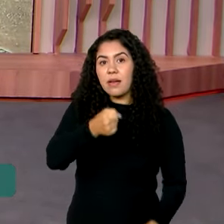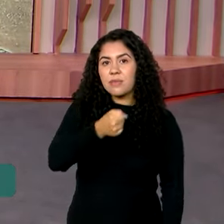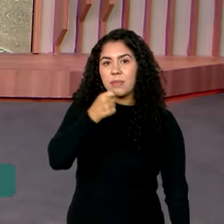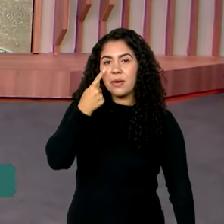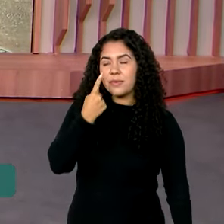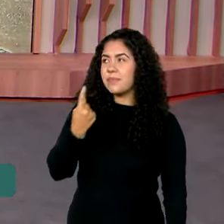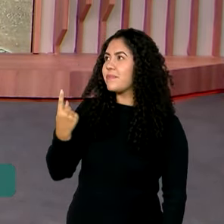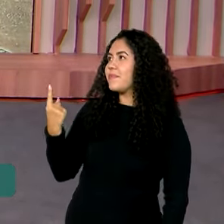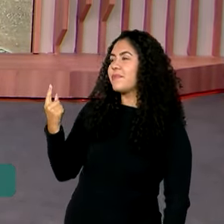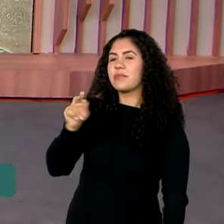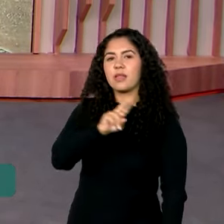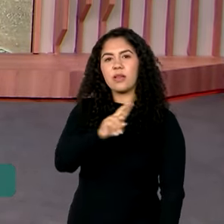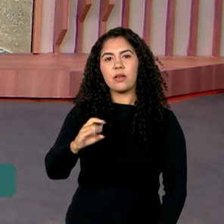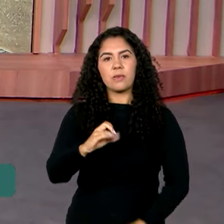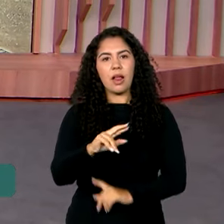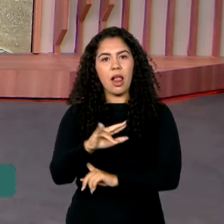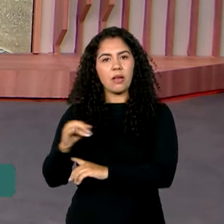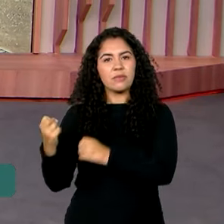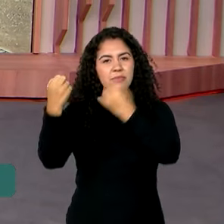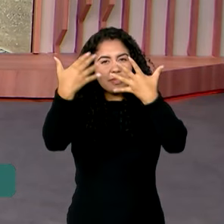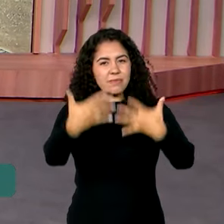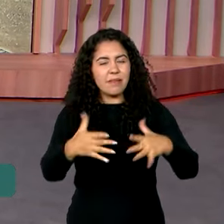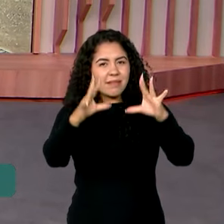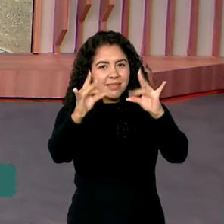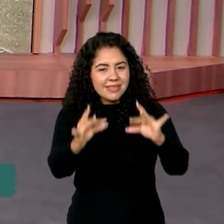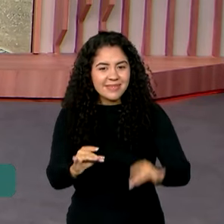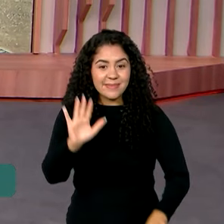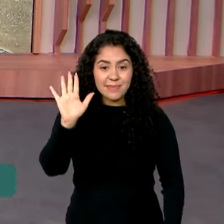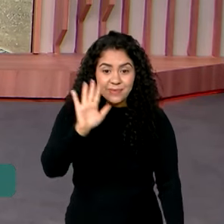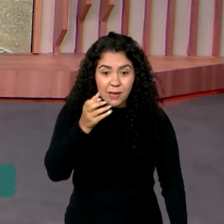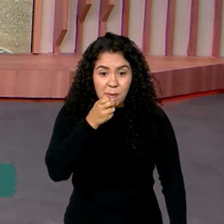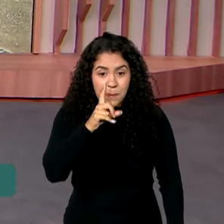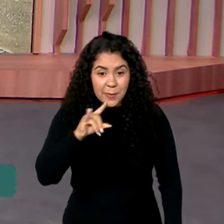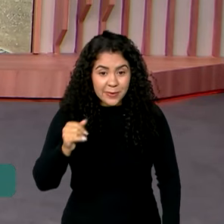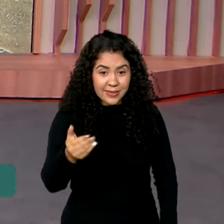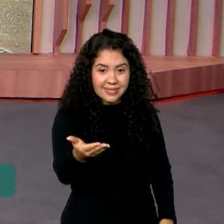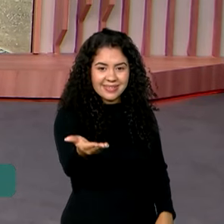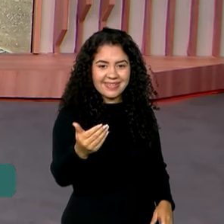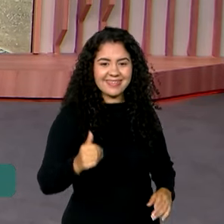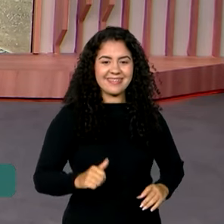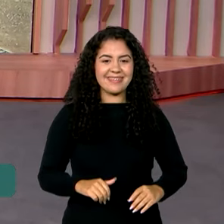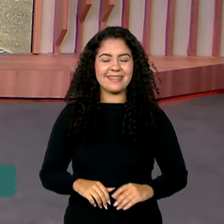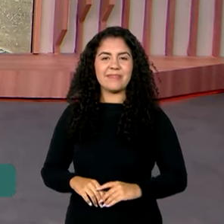Cláudia Boiunga, que tem as informações. Bom dia, Claudinha.